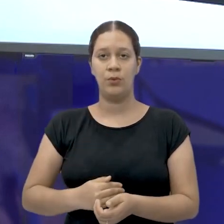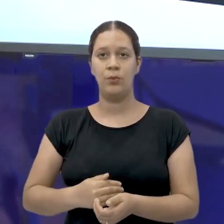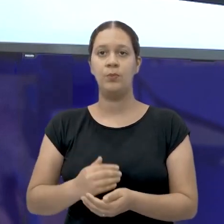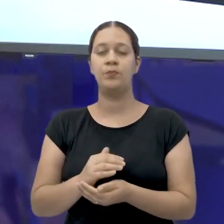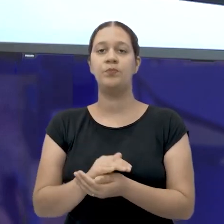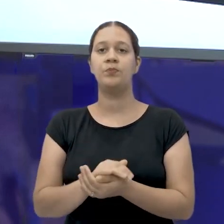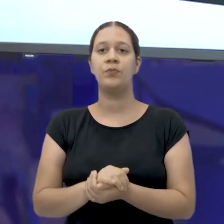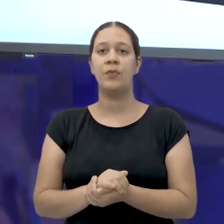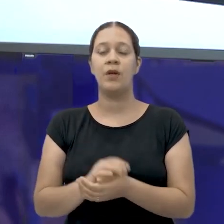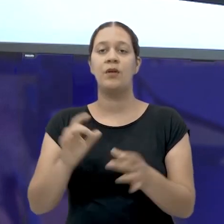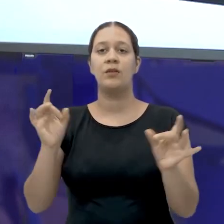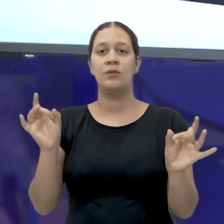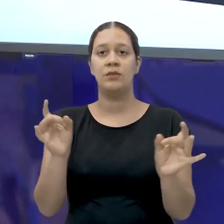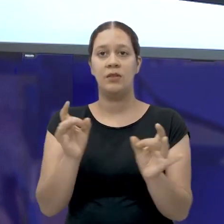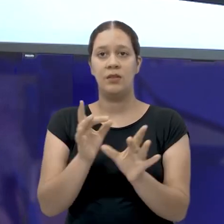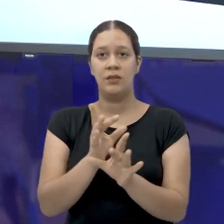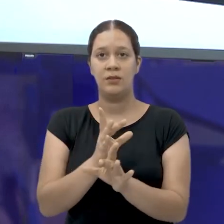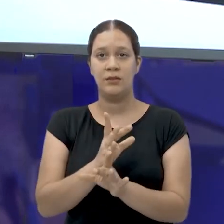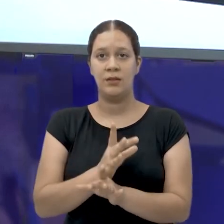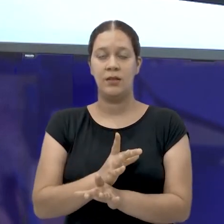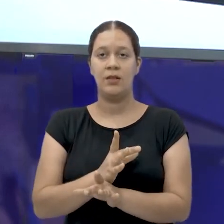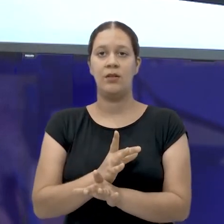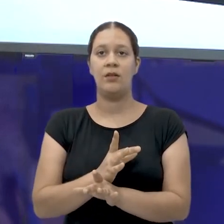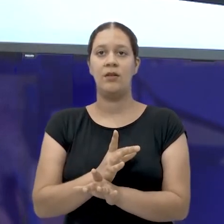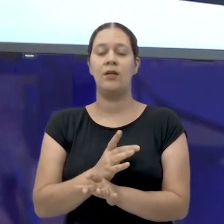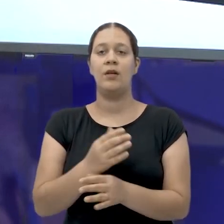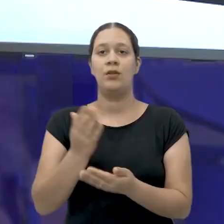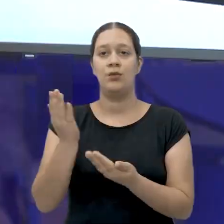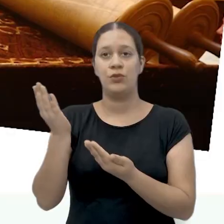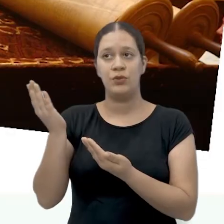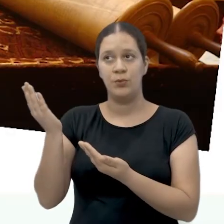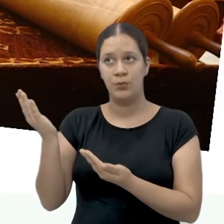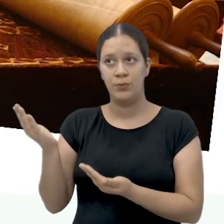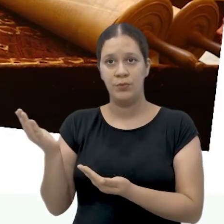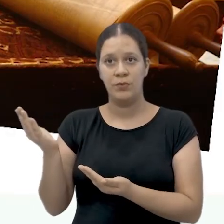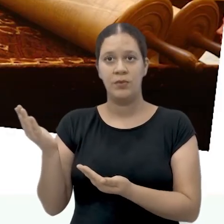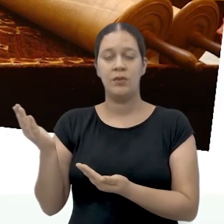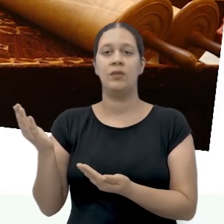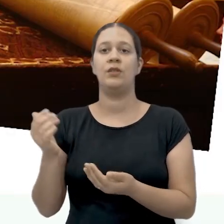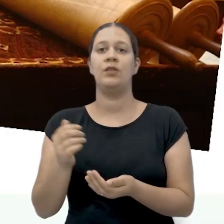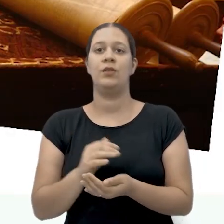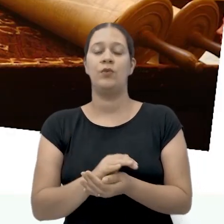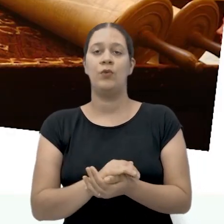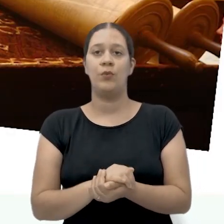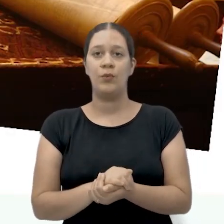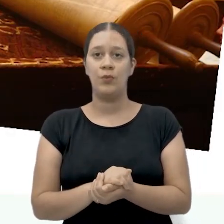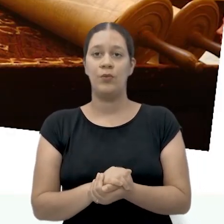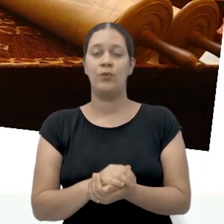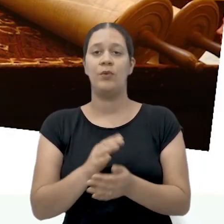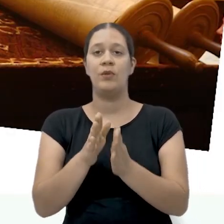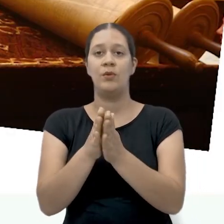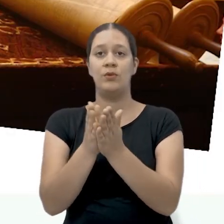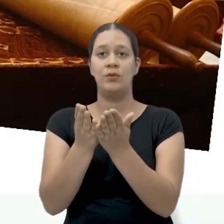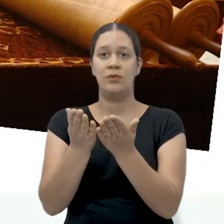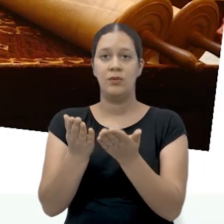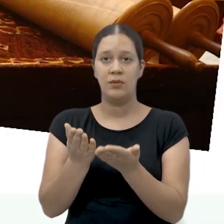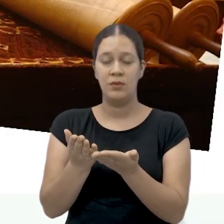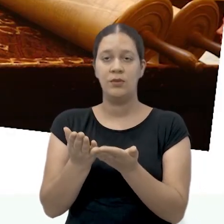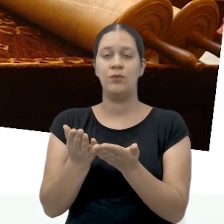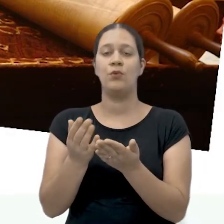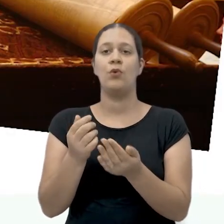Alcorão. E para encerrar, nós temos aqui a Torá, o livro sagrado, o livro